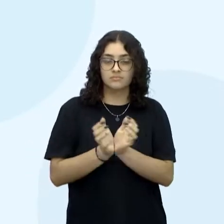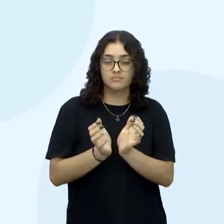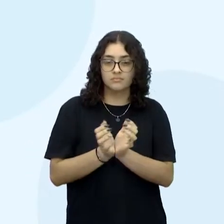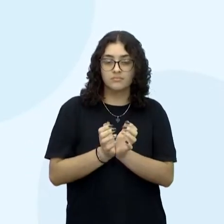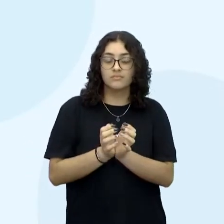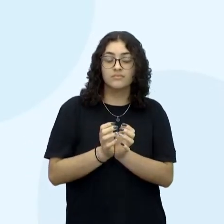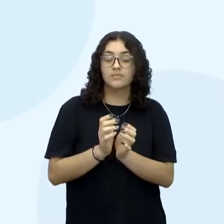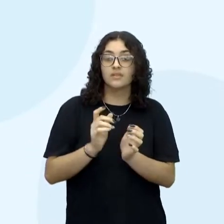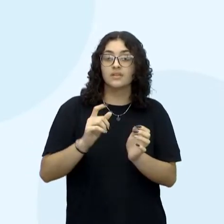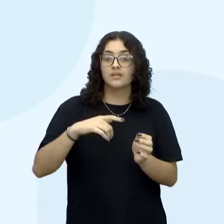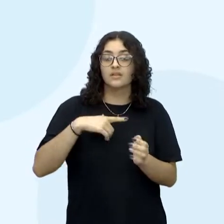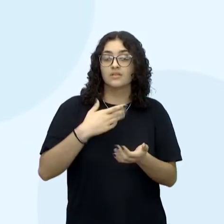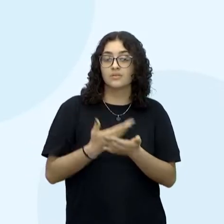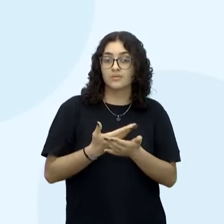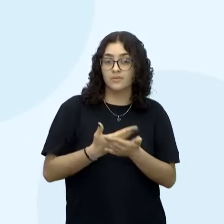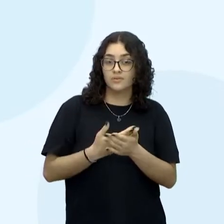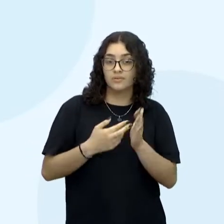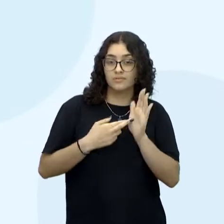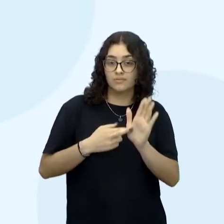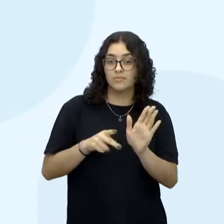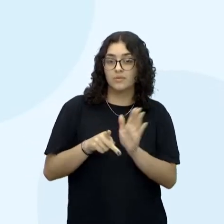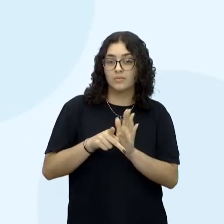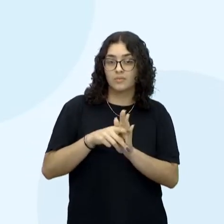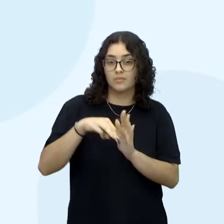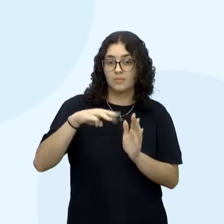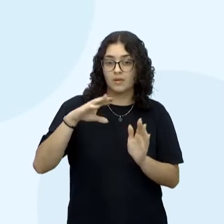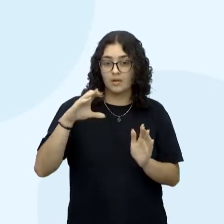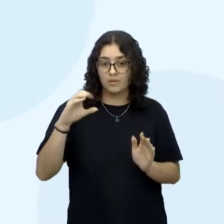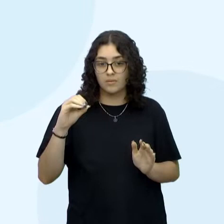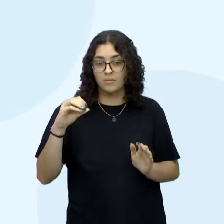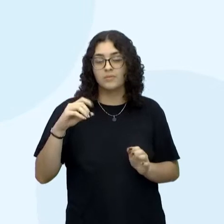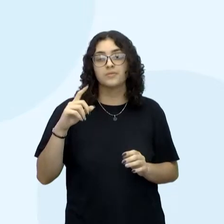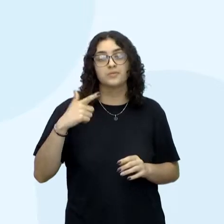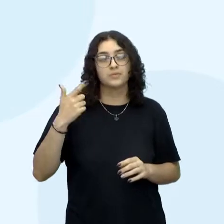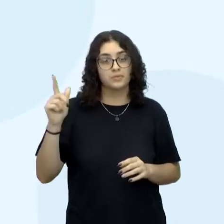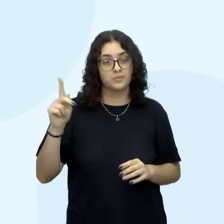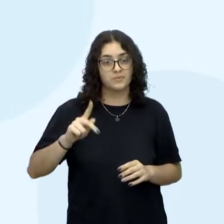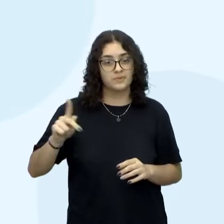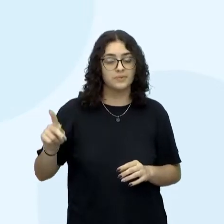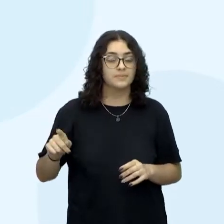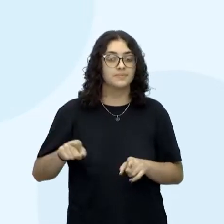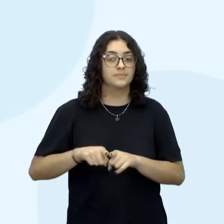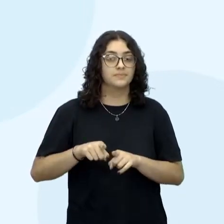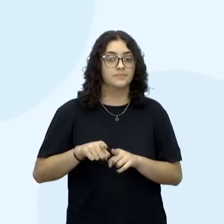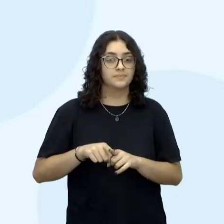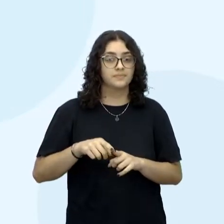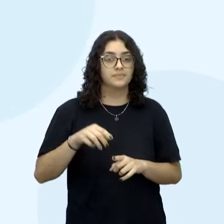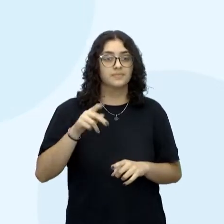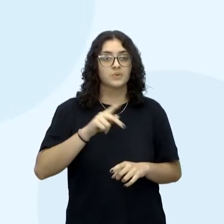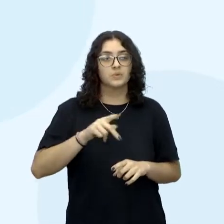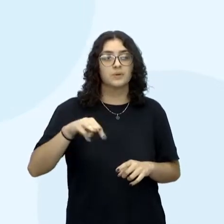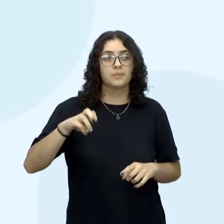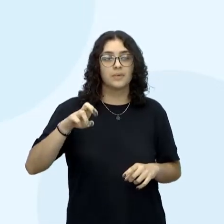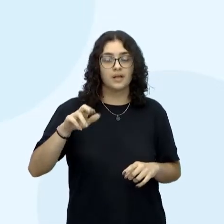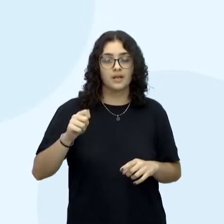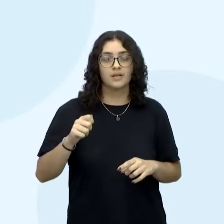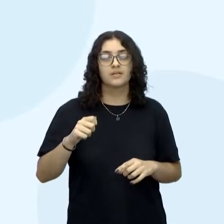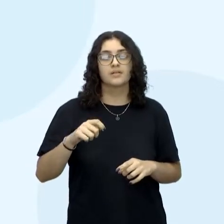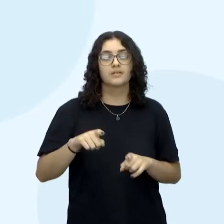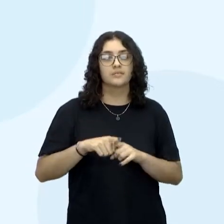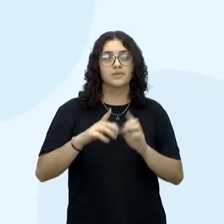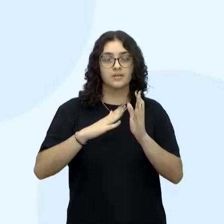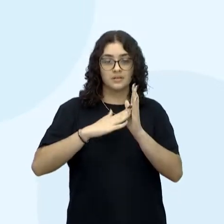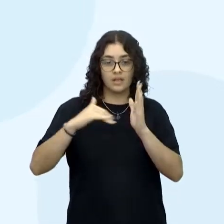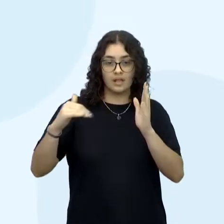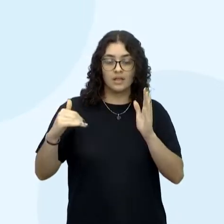das Representações Culturais, do professor Mauro Marcel. Luta como Prática Corporal, da professora Mara Valéria. E a Estética